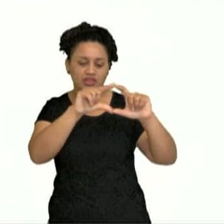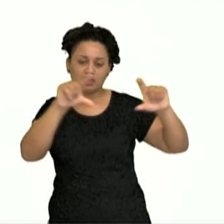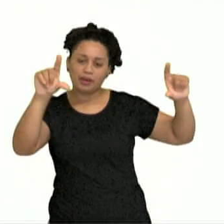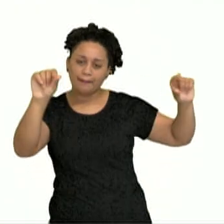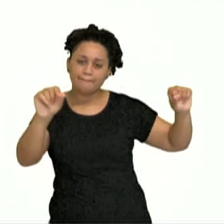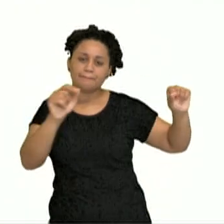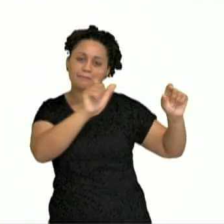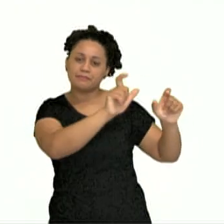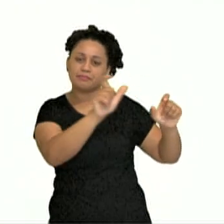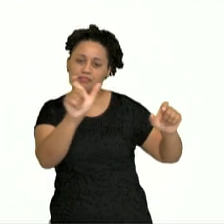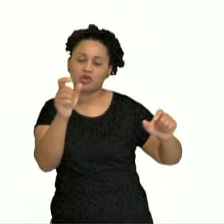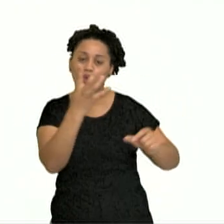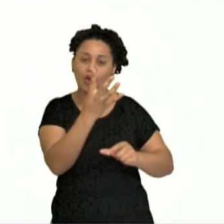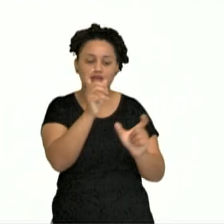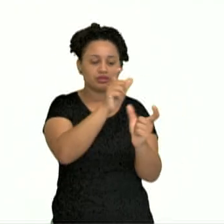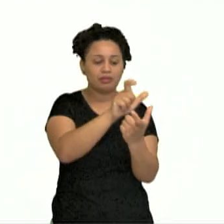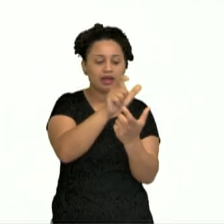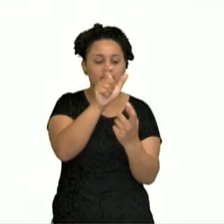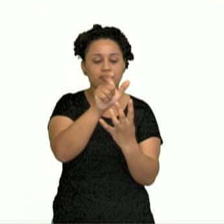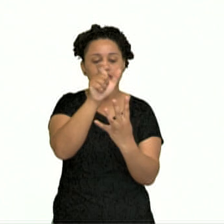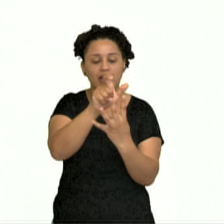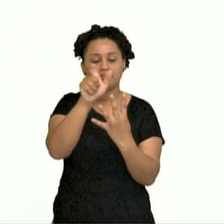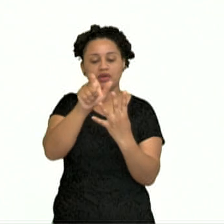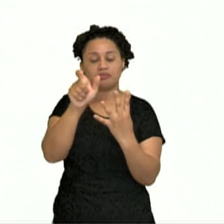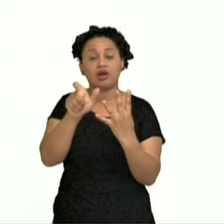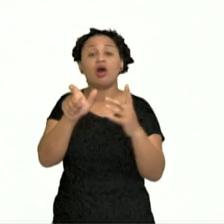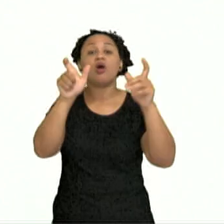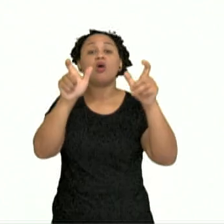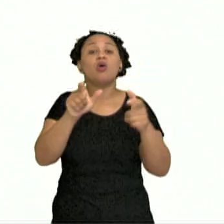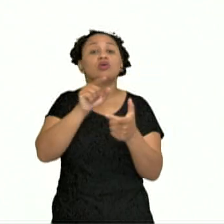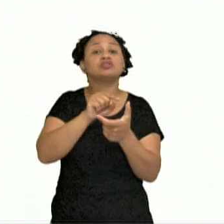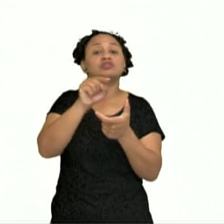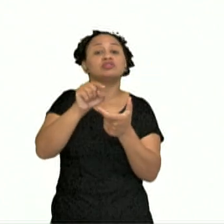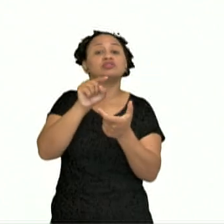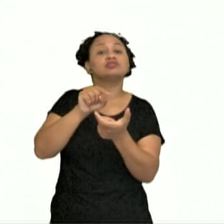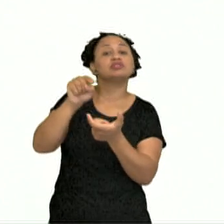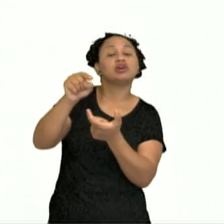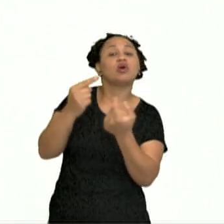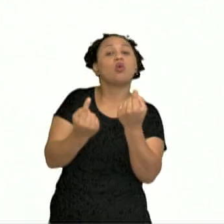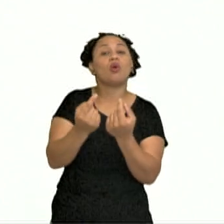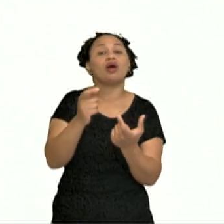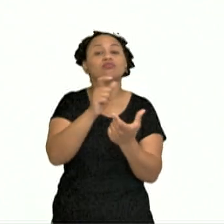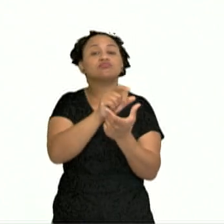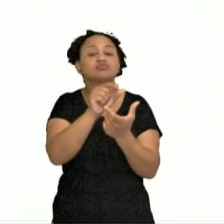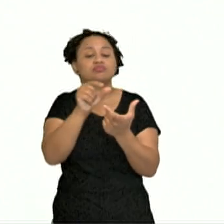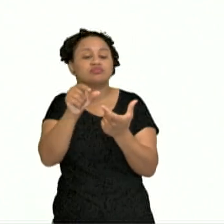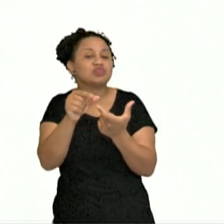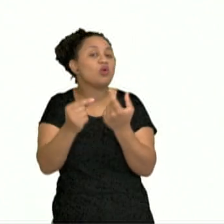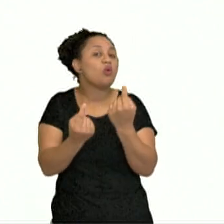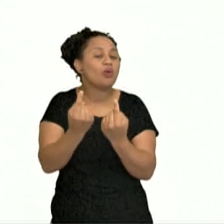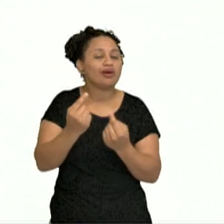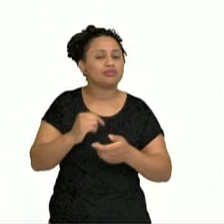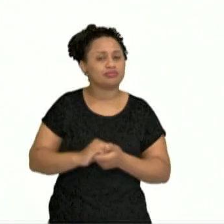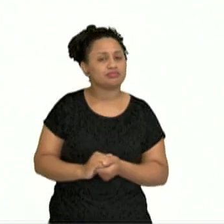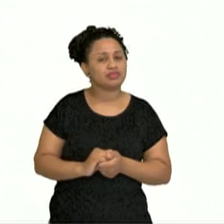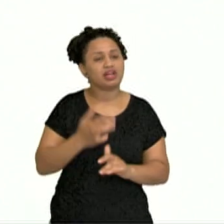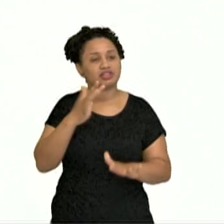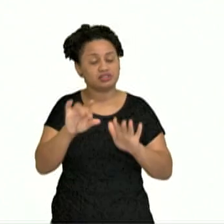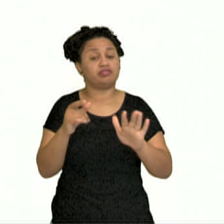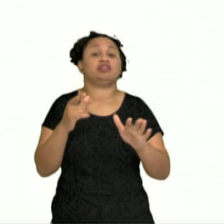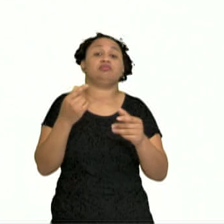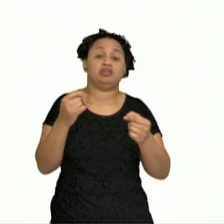distância e mistérios. Onde foi o acento gráfico? Em qual sílaba? Às vezes você vai ter que fazer